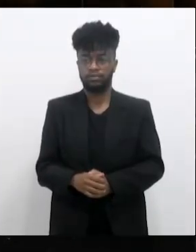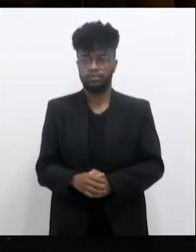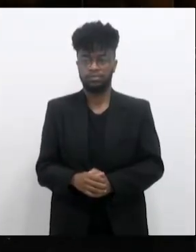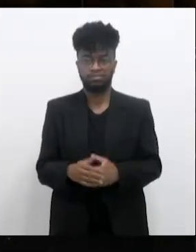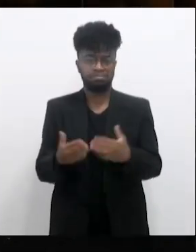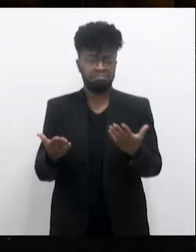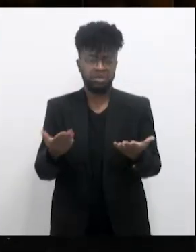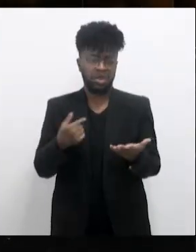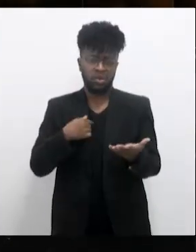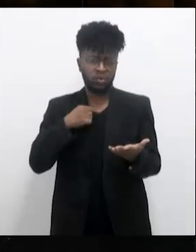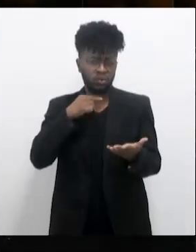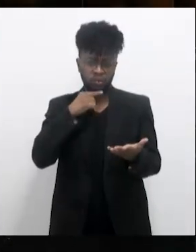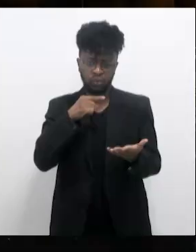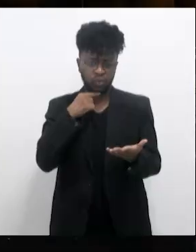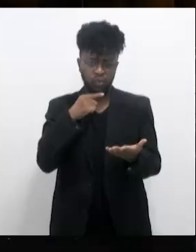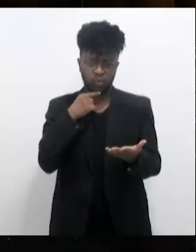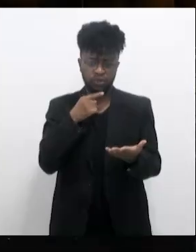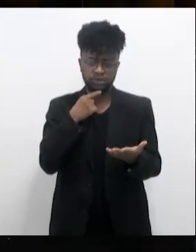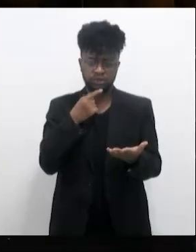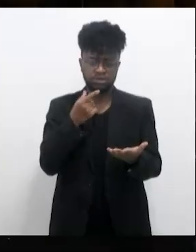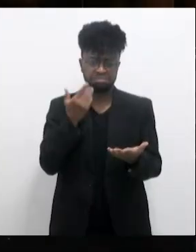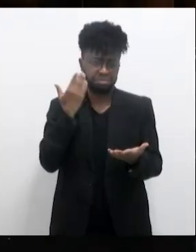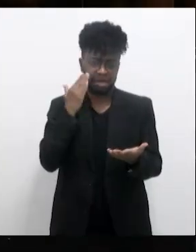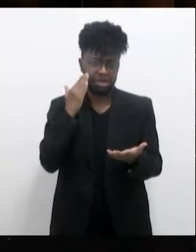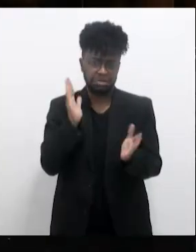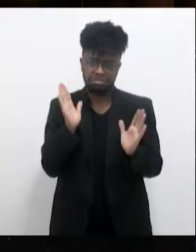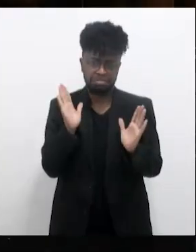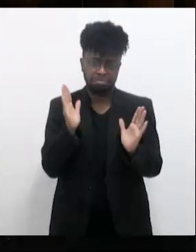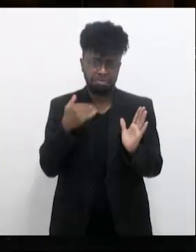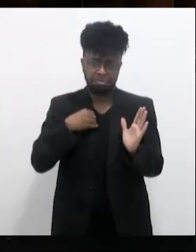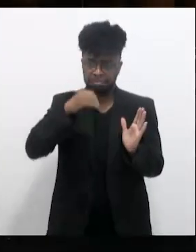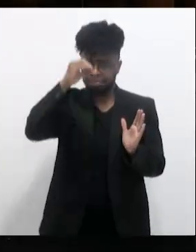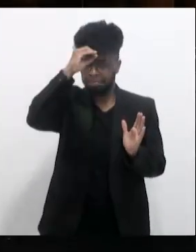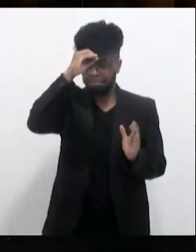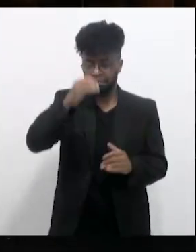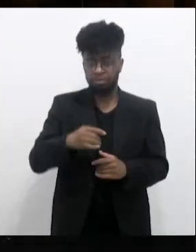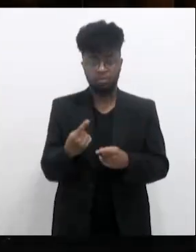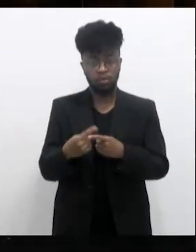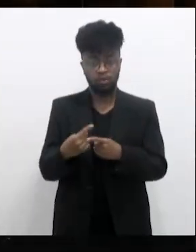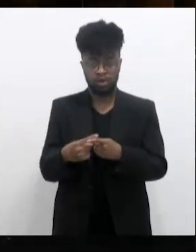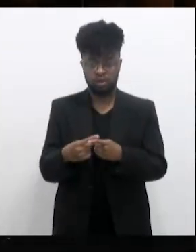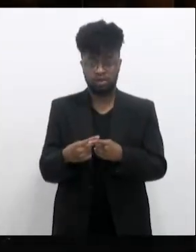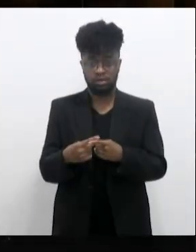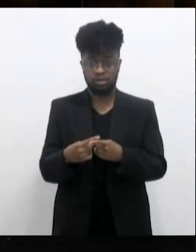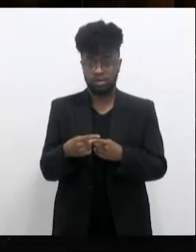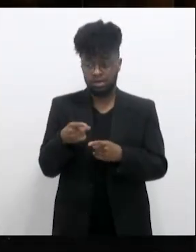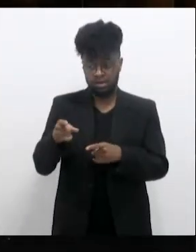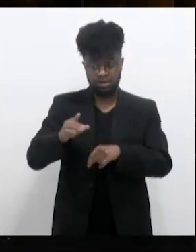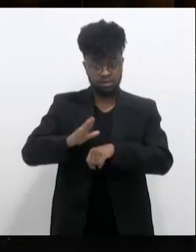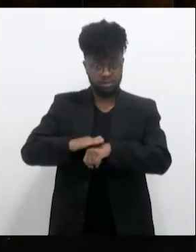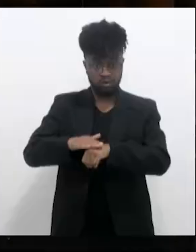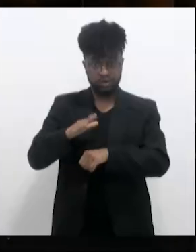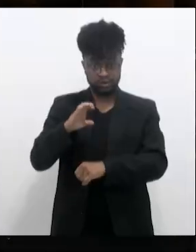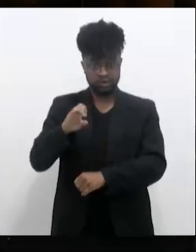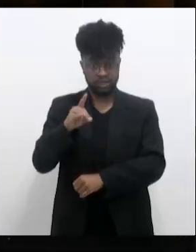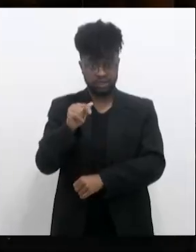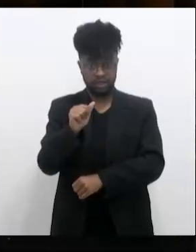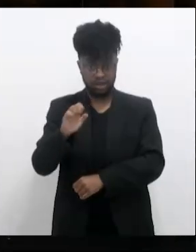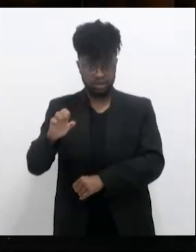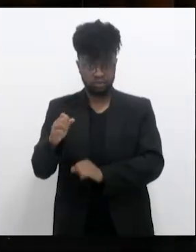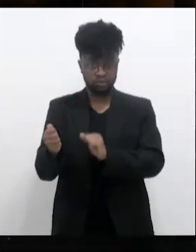Eu não consegui entender nada. Por quê? Porque a própria SEDAI, lá na